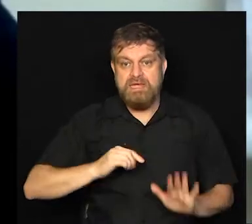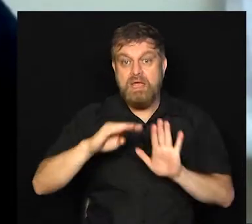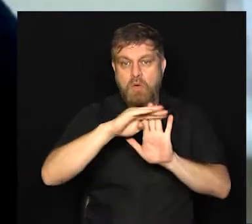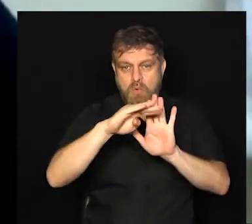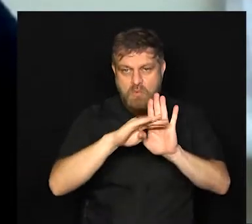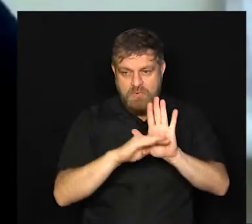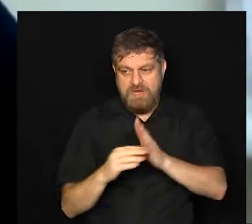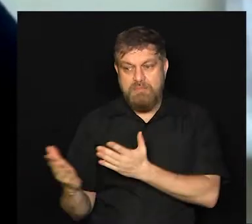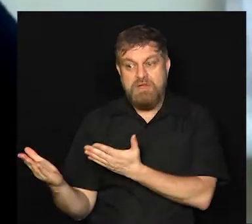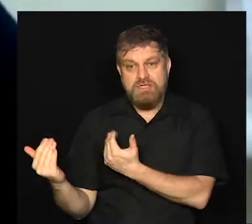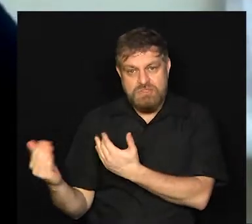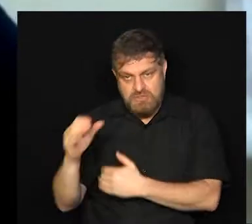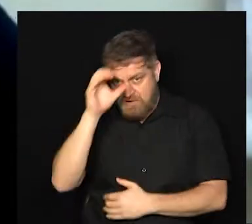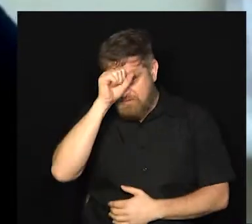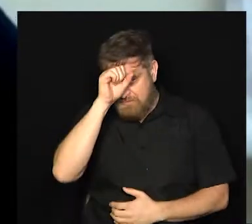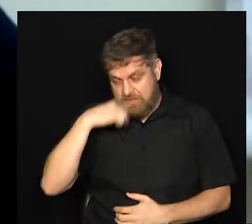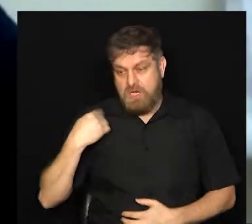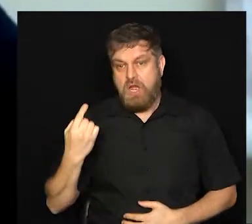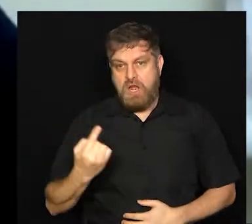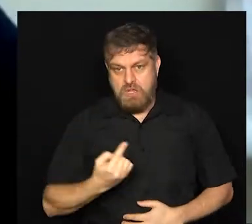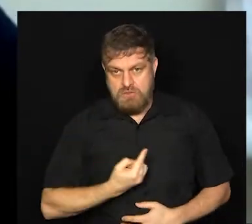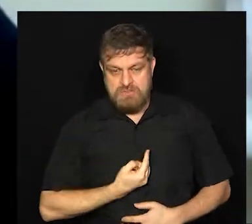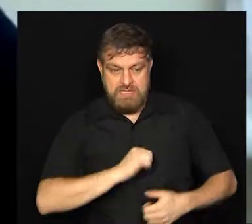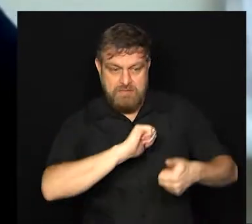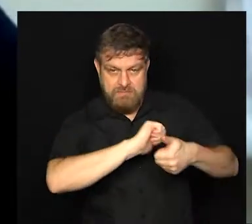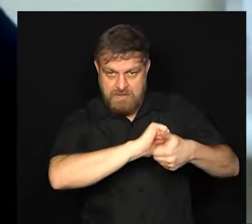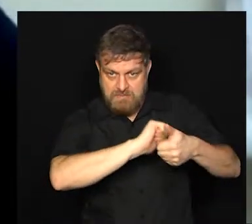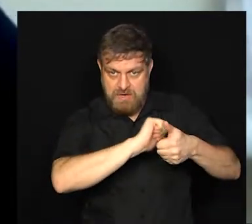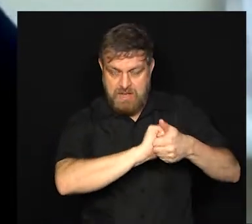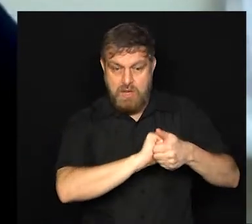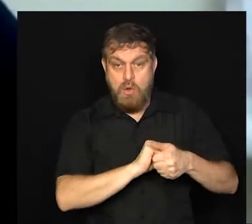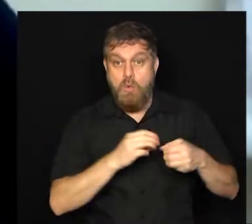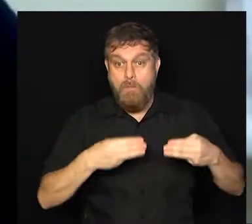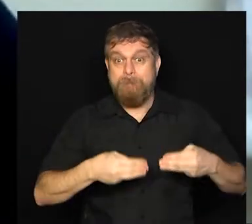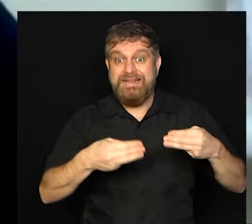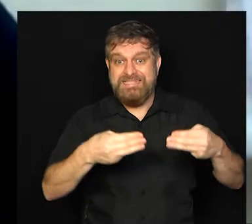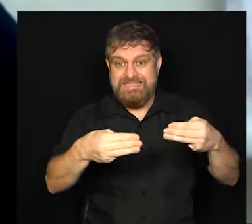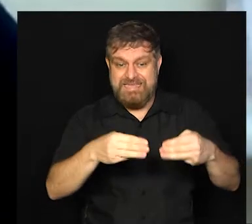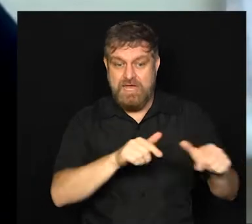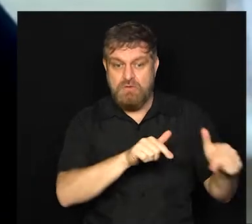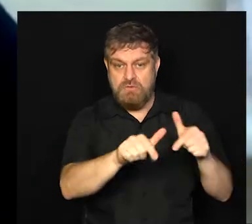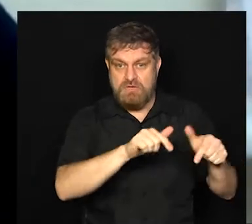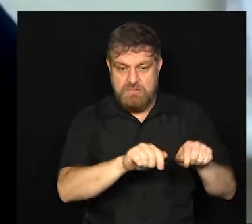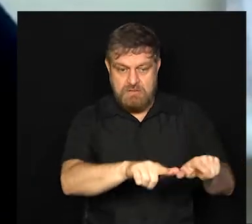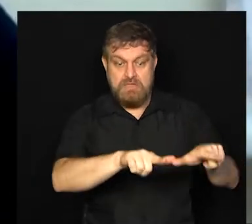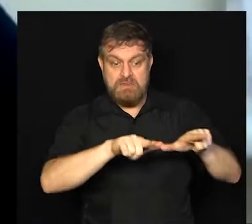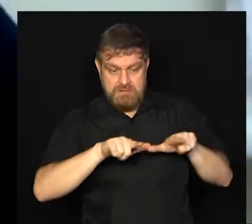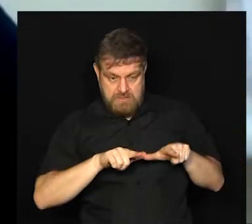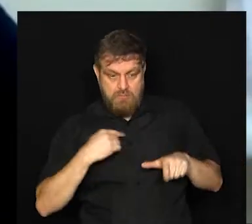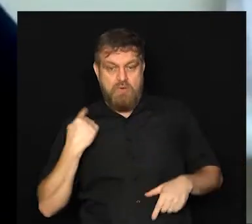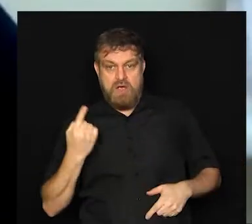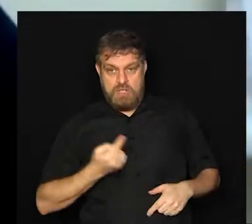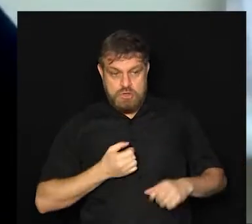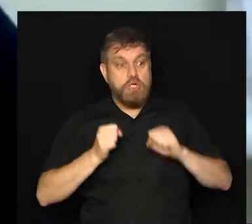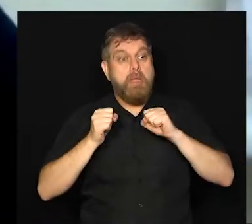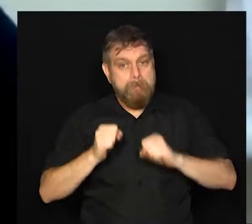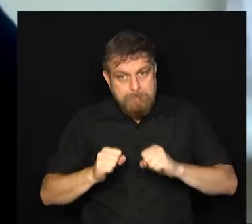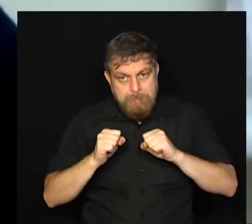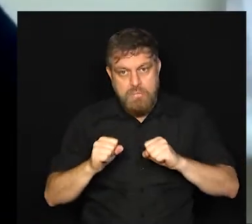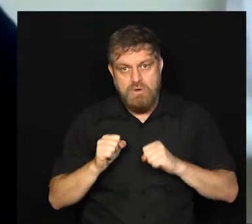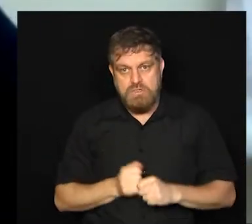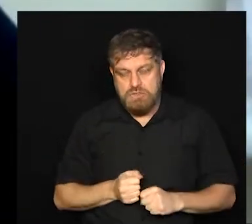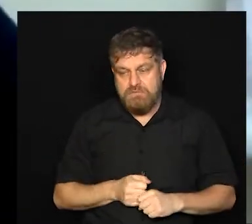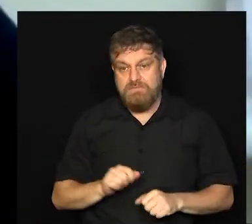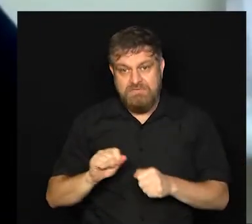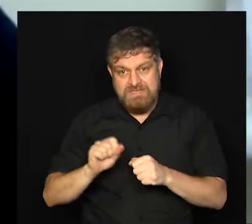Aprendiz, nós somos uma entidade qualificadora pelo Ministério do Trabalho, nós podemos ofertar esse projeto,